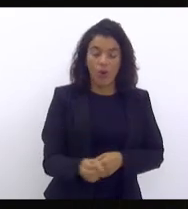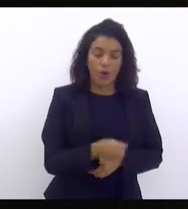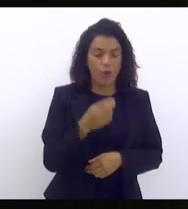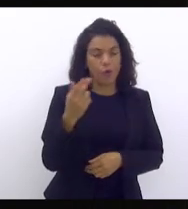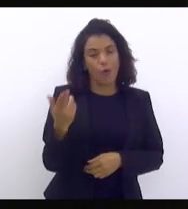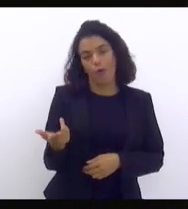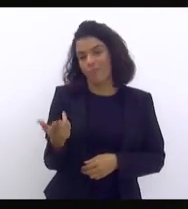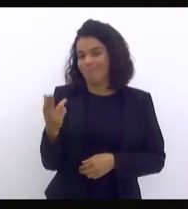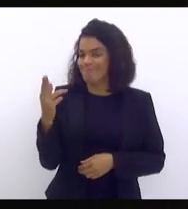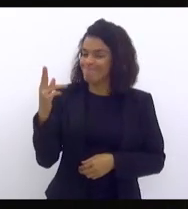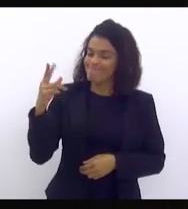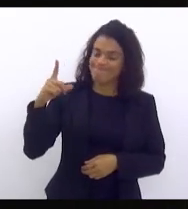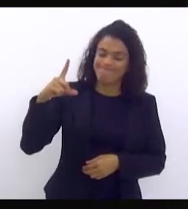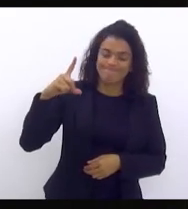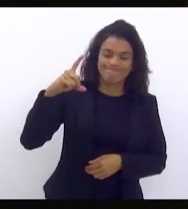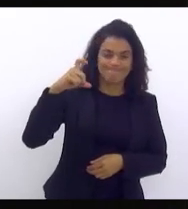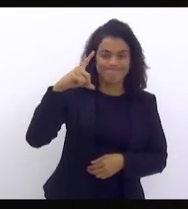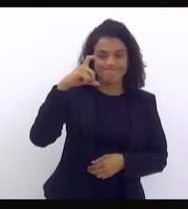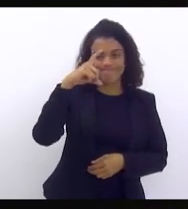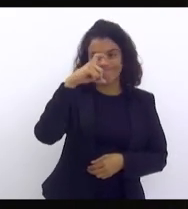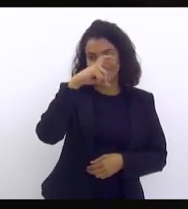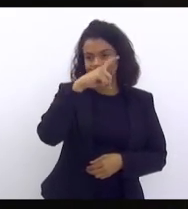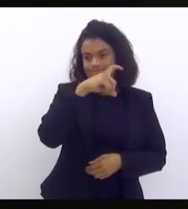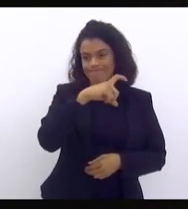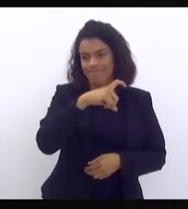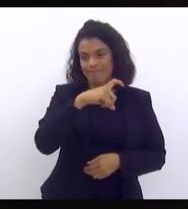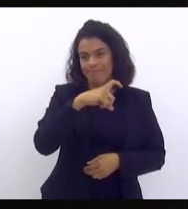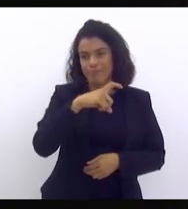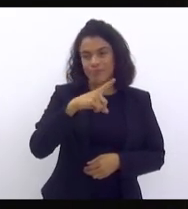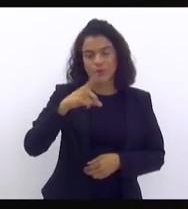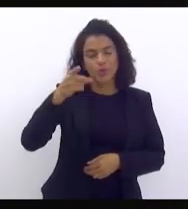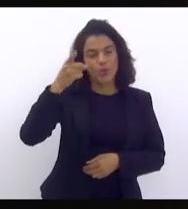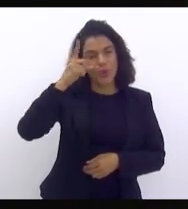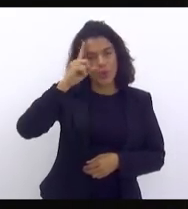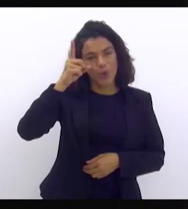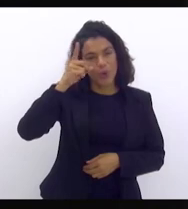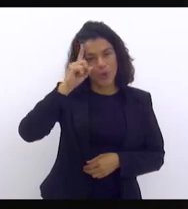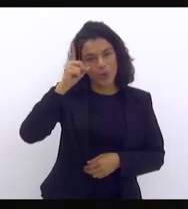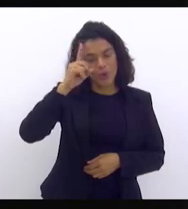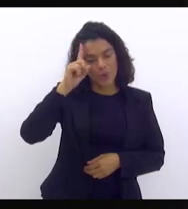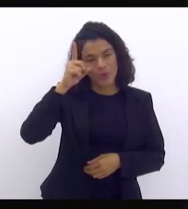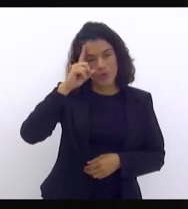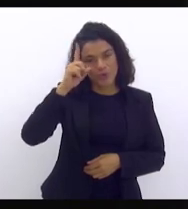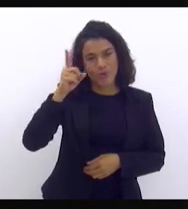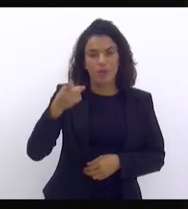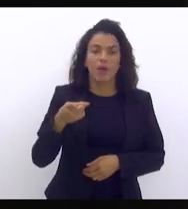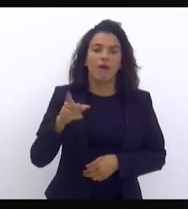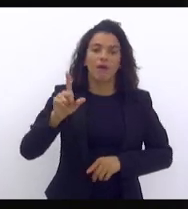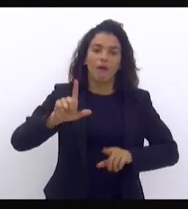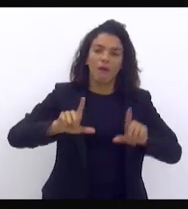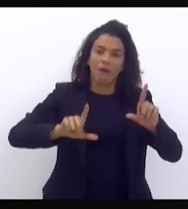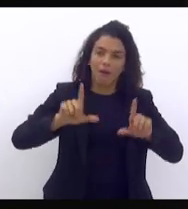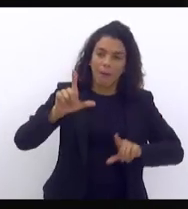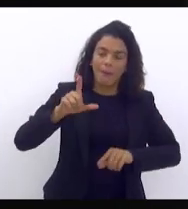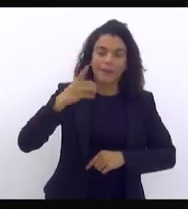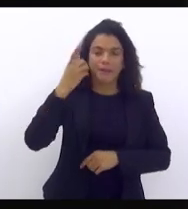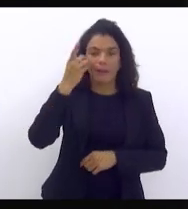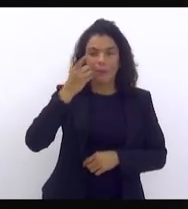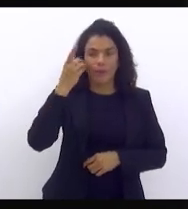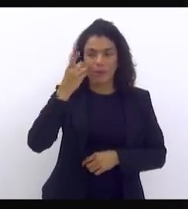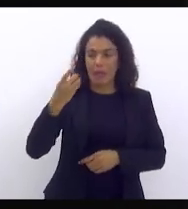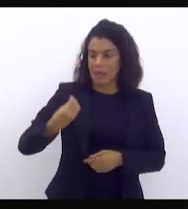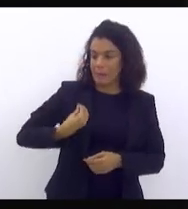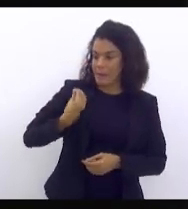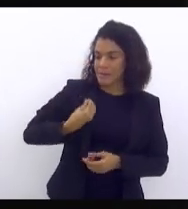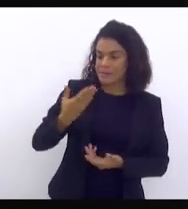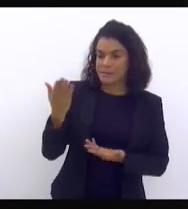ou fica difícil. A pauta do dia raramente entra essa matéria. Está a deputada aí